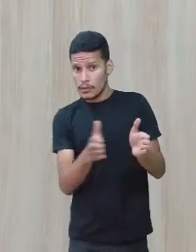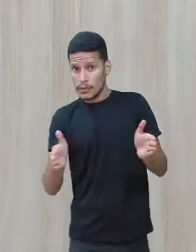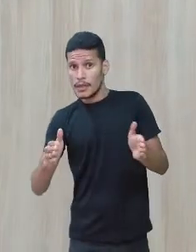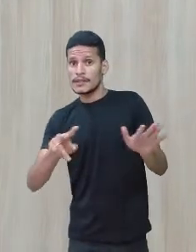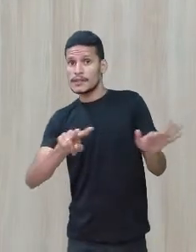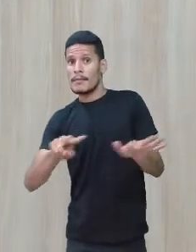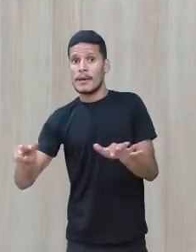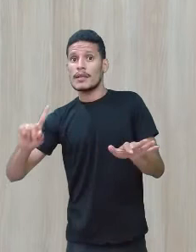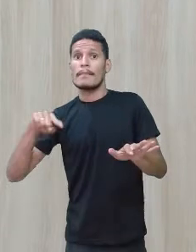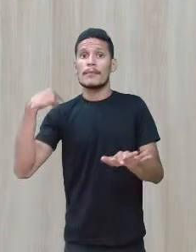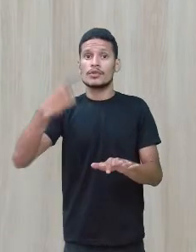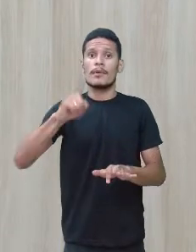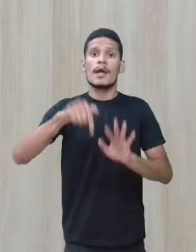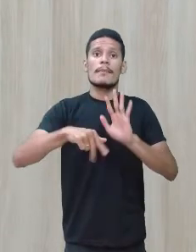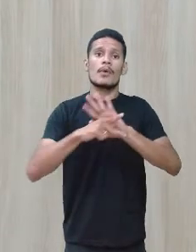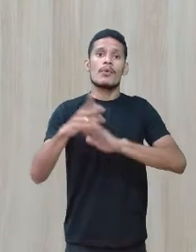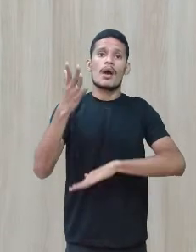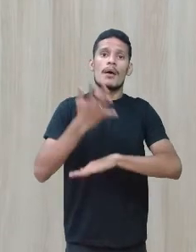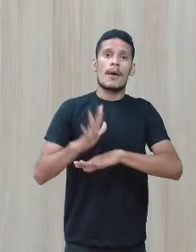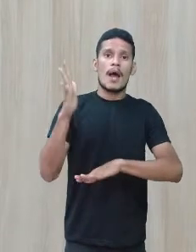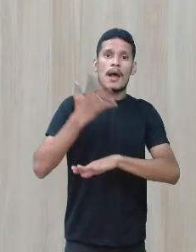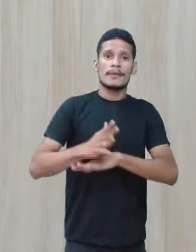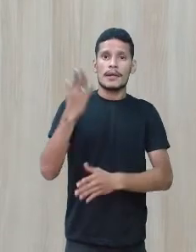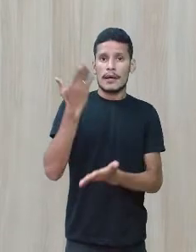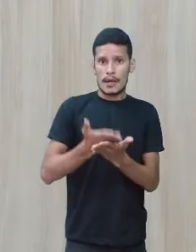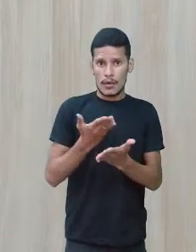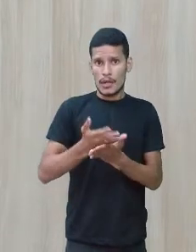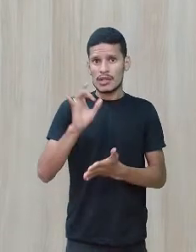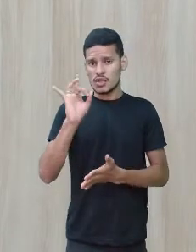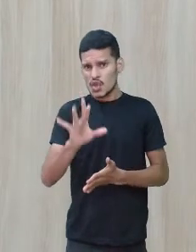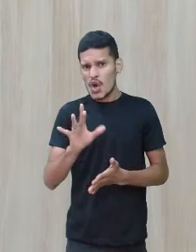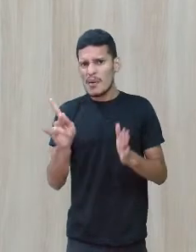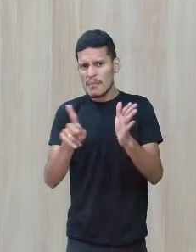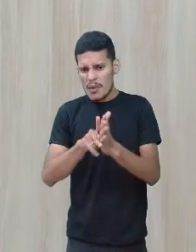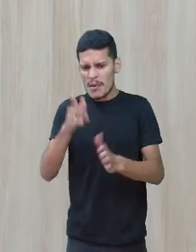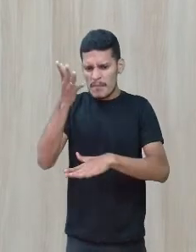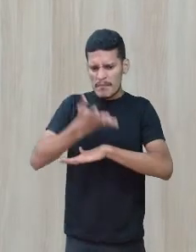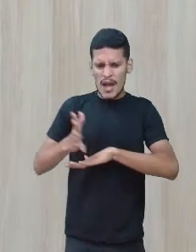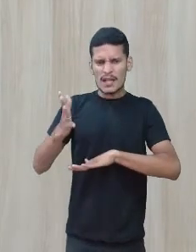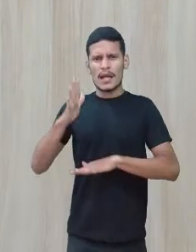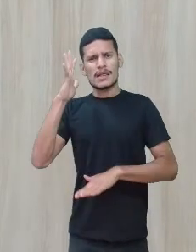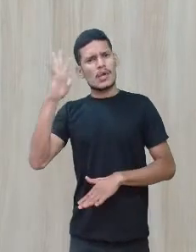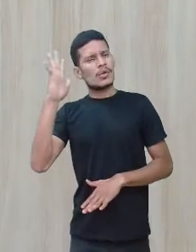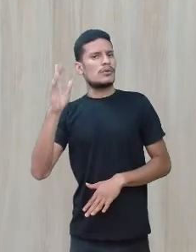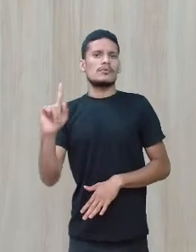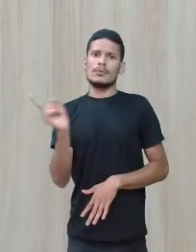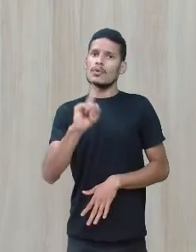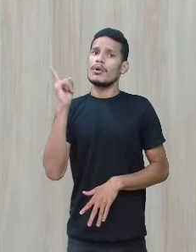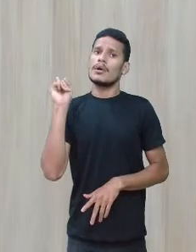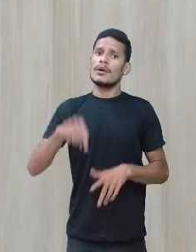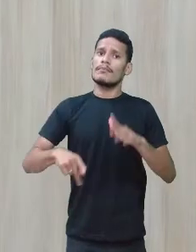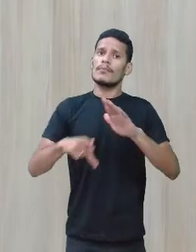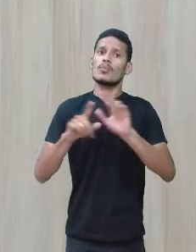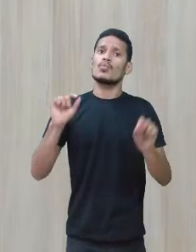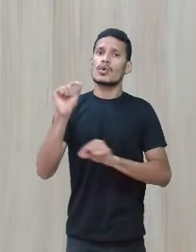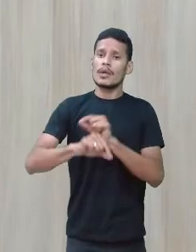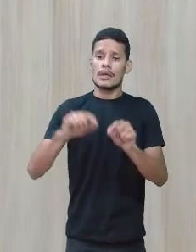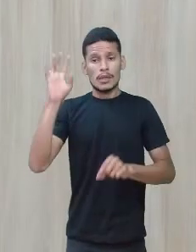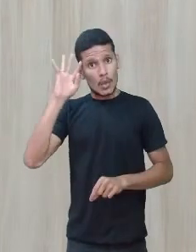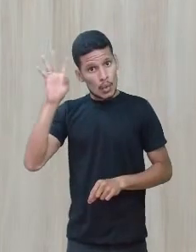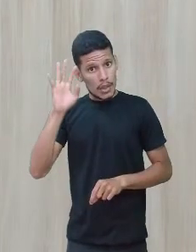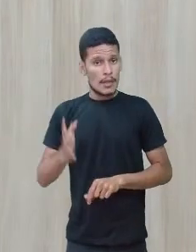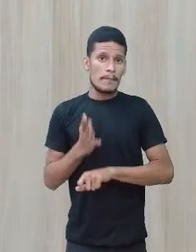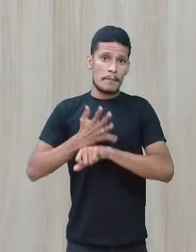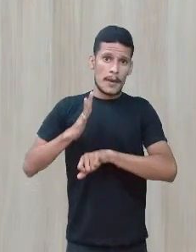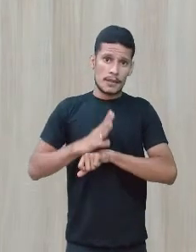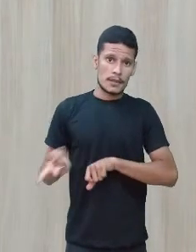nossas aulas vão ser práticas. Eu nunca digo que a gente faz só prática ou só teoria, porque eu costumo dizer que a gente trabalha teoria e prática,